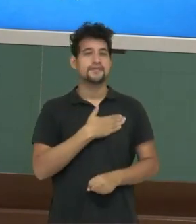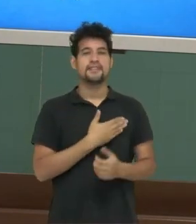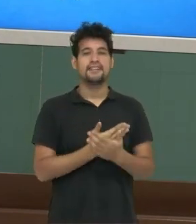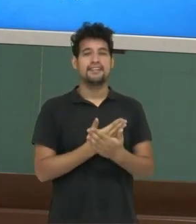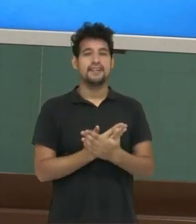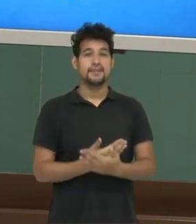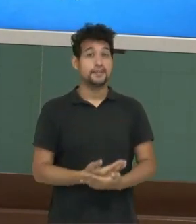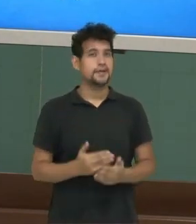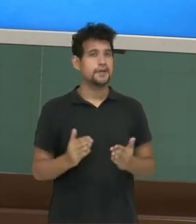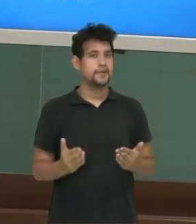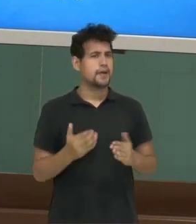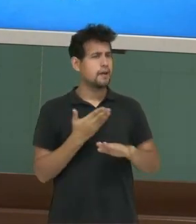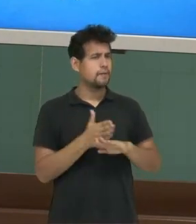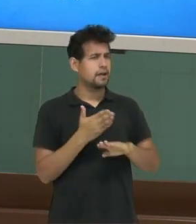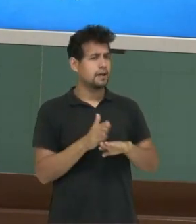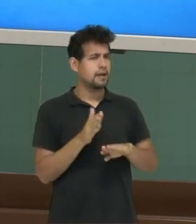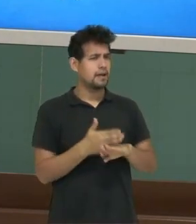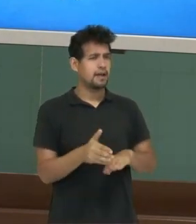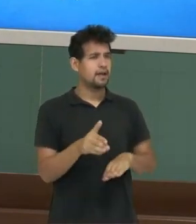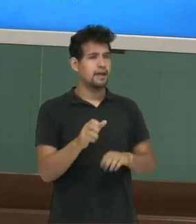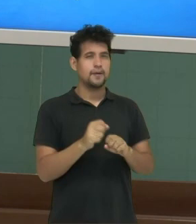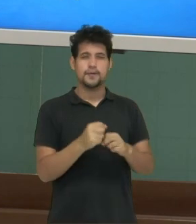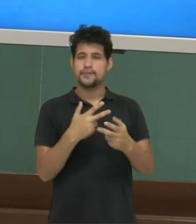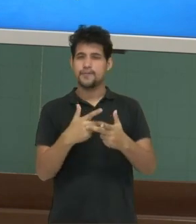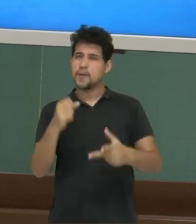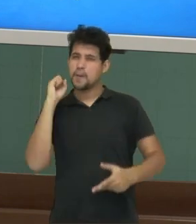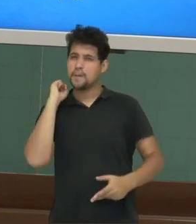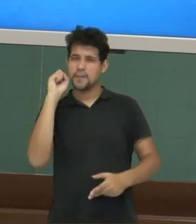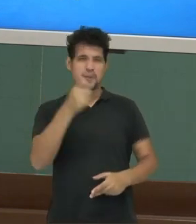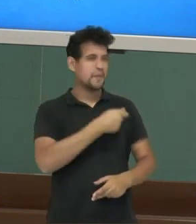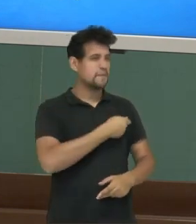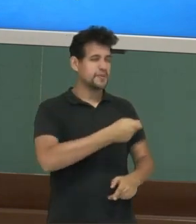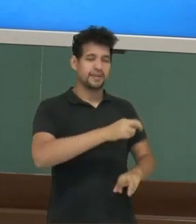aula e agora pratiquem aí os arremessos e os